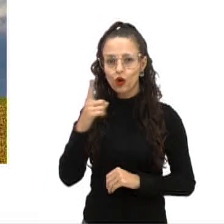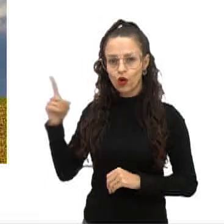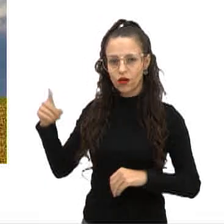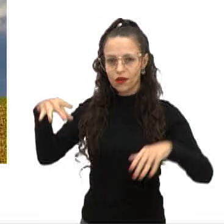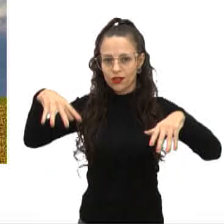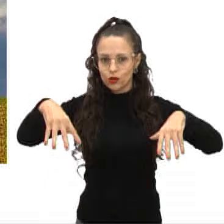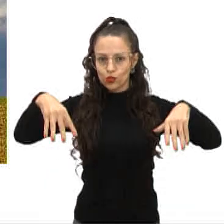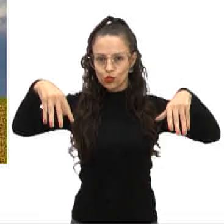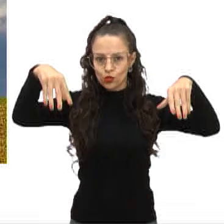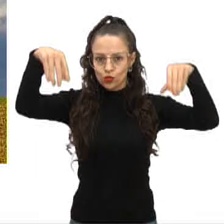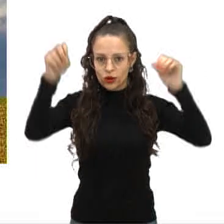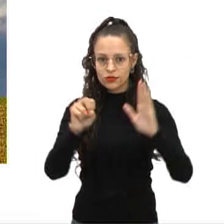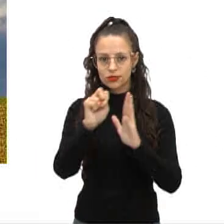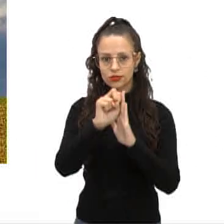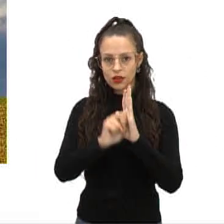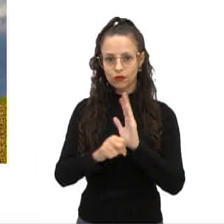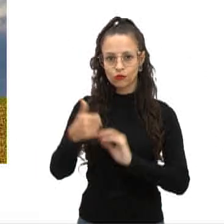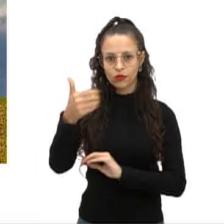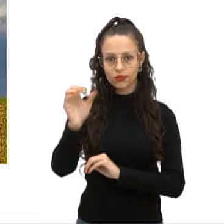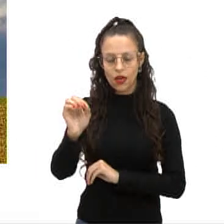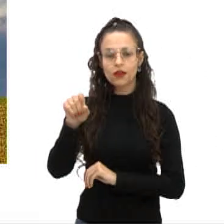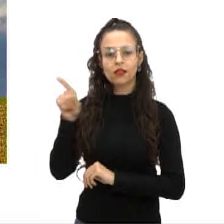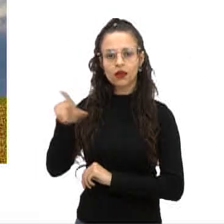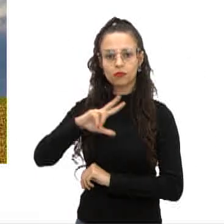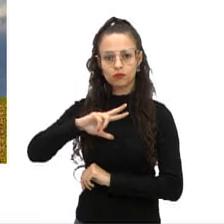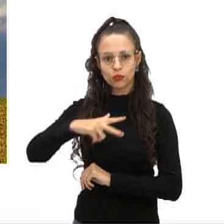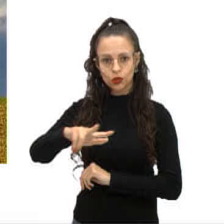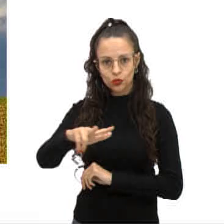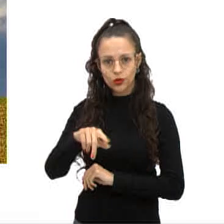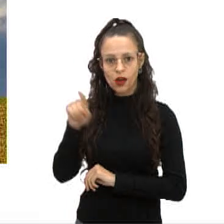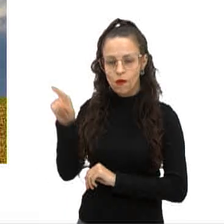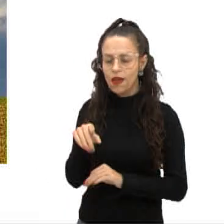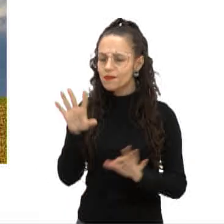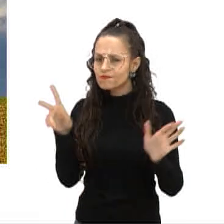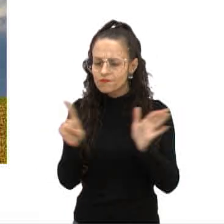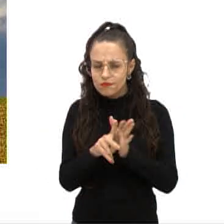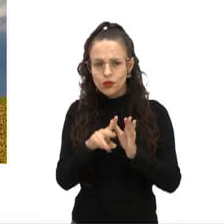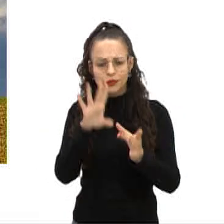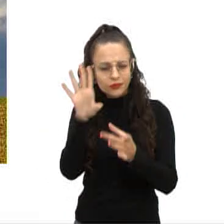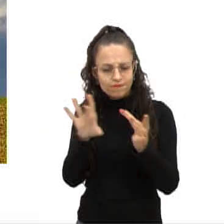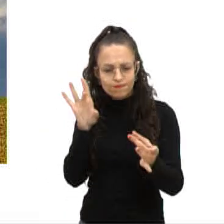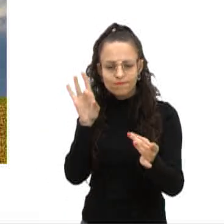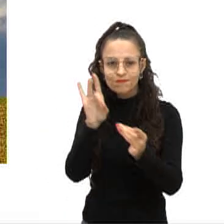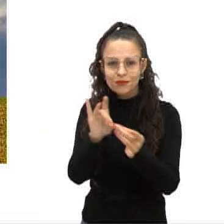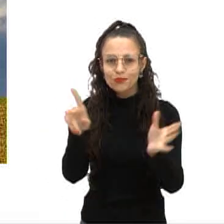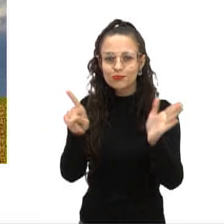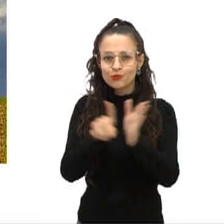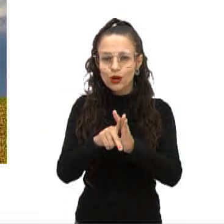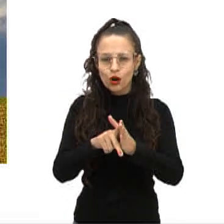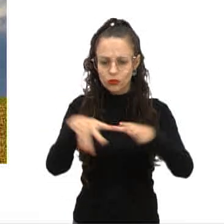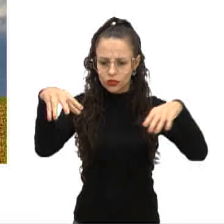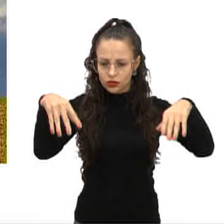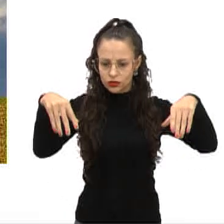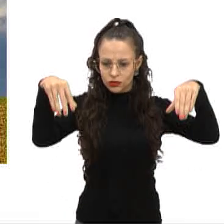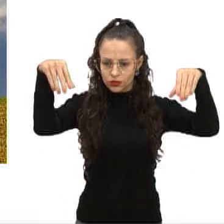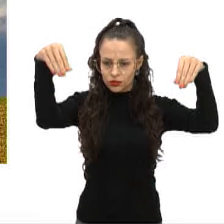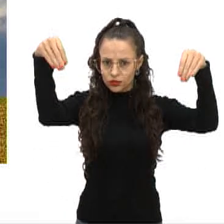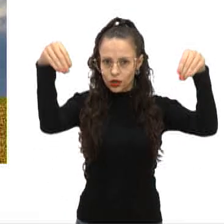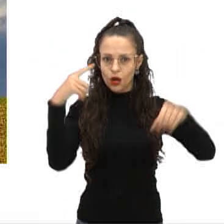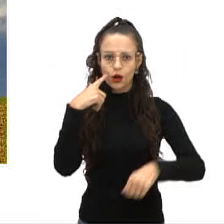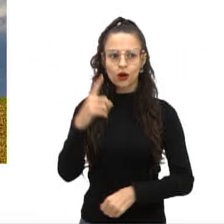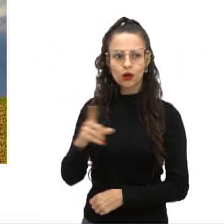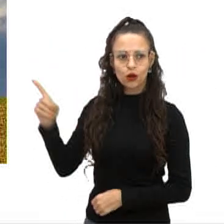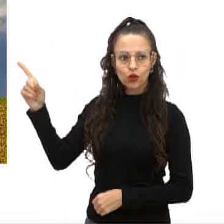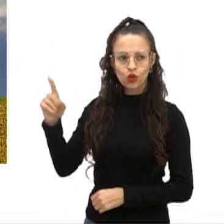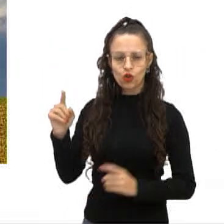um castelo do século X, o castelo de Guimarães, em Portugal. Ele é o típico castelo que a gente chama castelo medieval, né? Então, olha aqui,